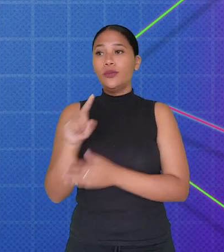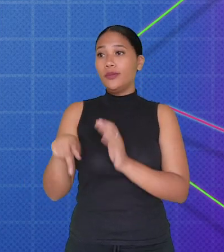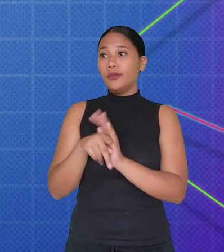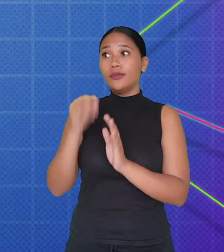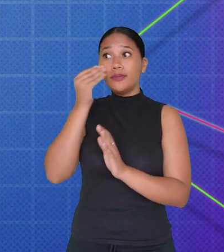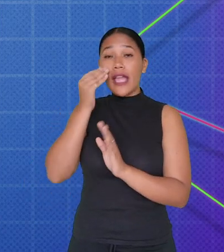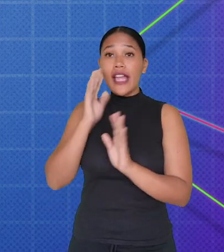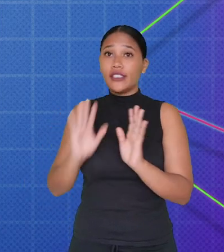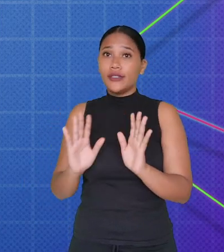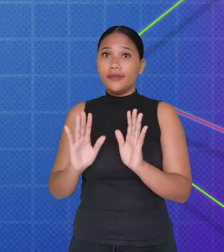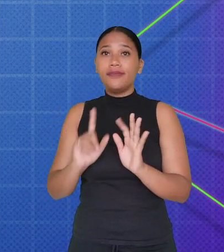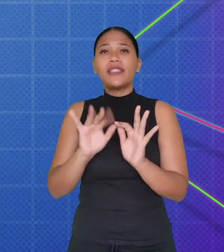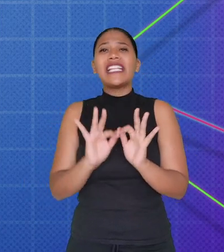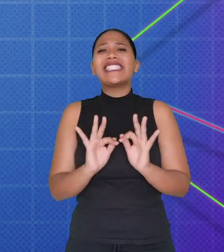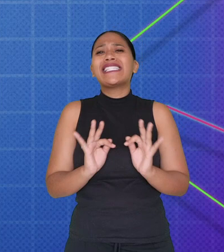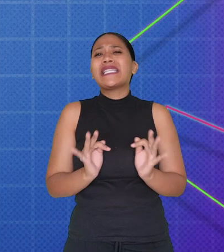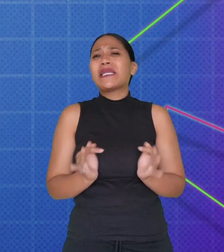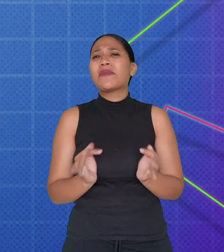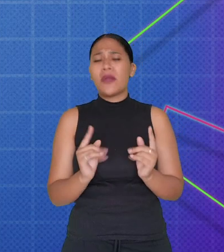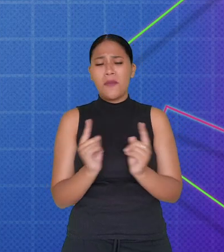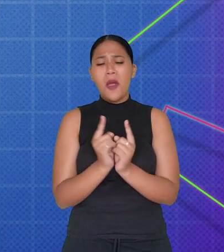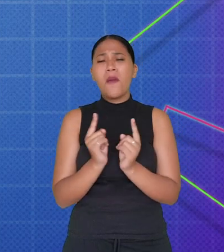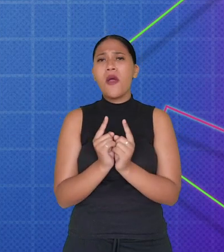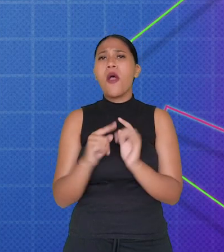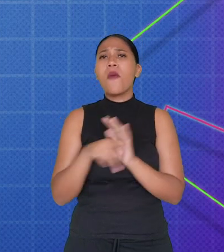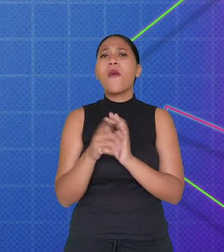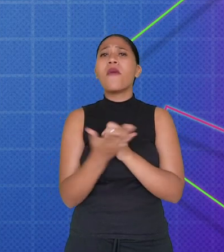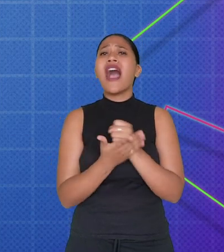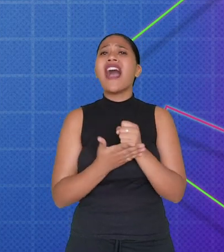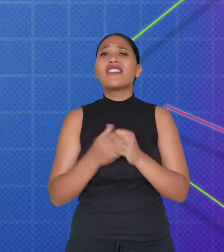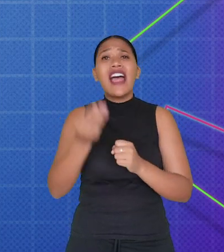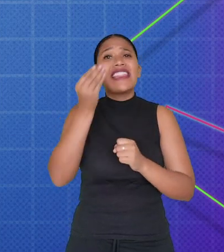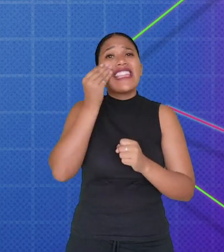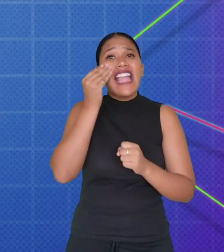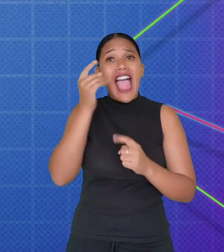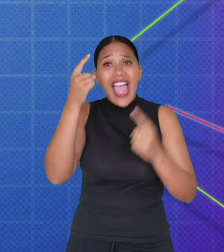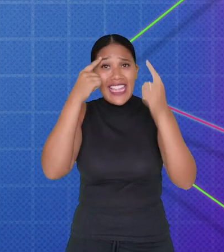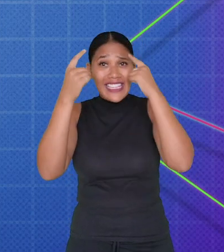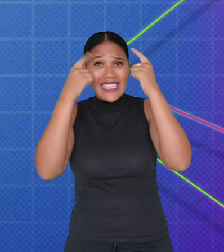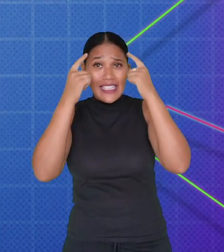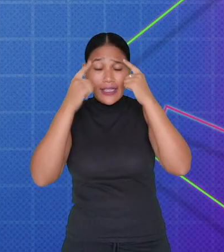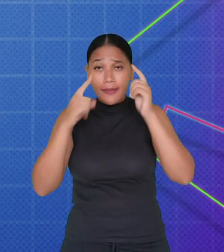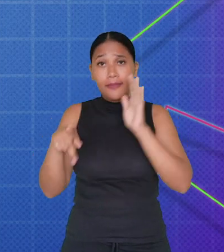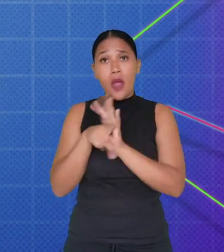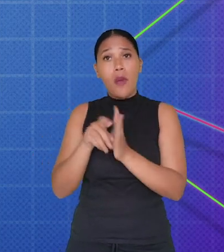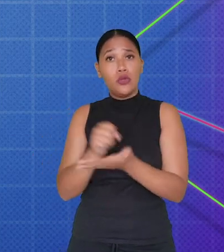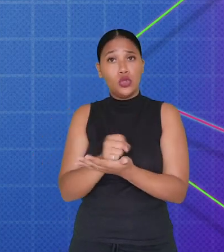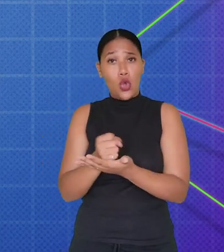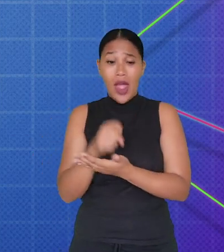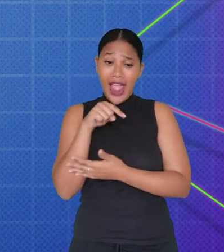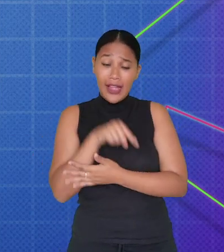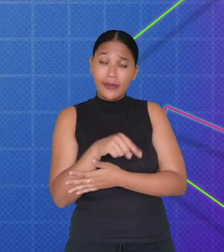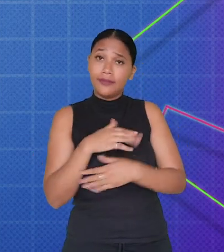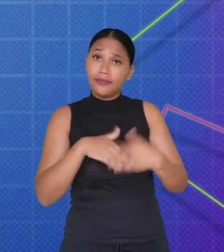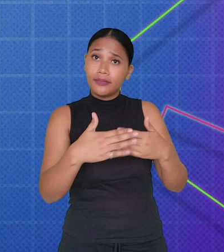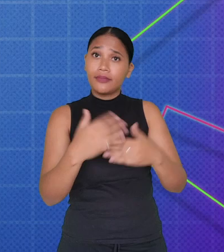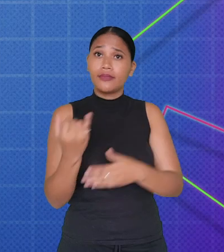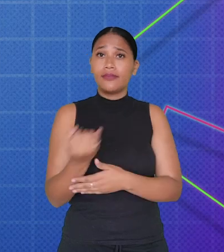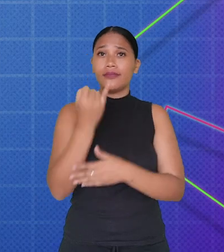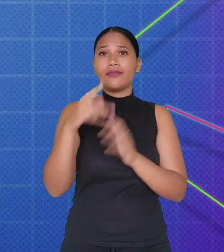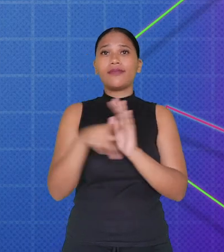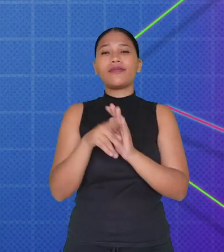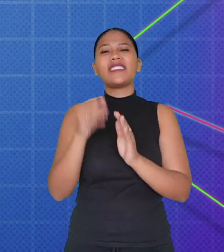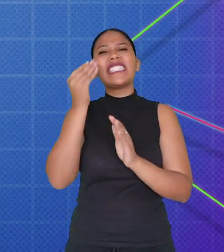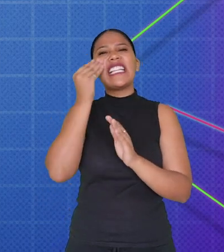um protótipo é uma versão simplificada do jogo que contém apenas o básico para testar as ideias do jogo esse processo é